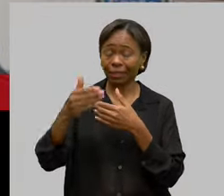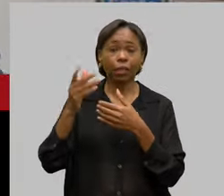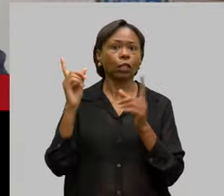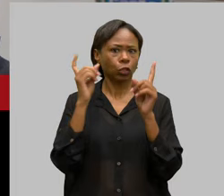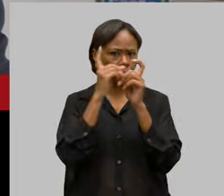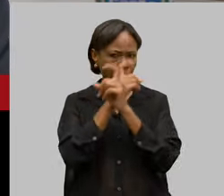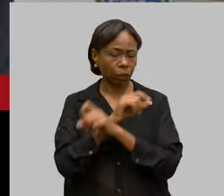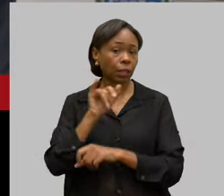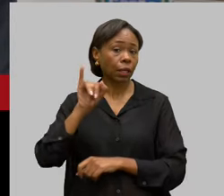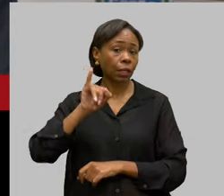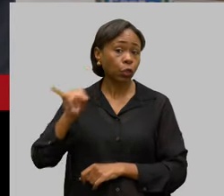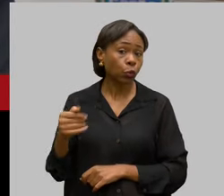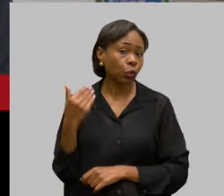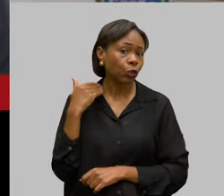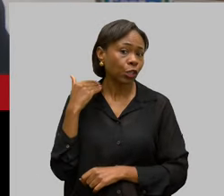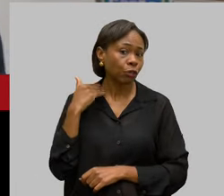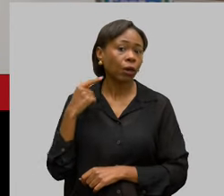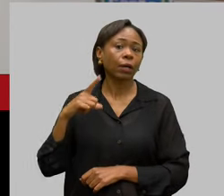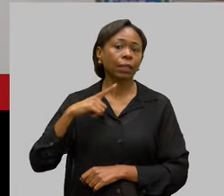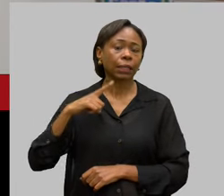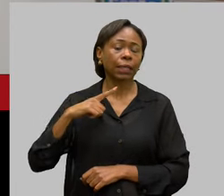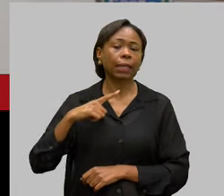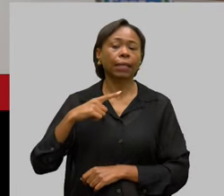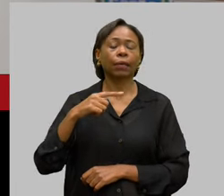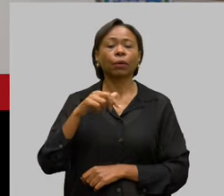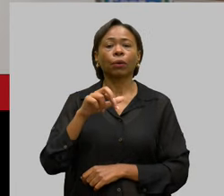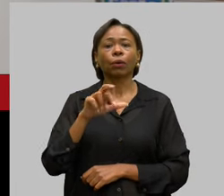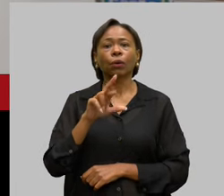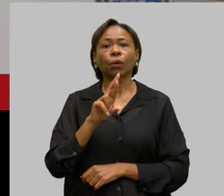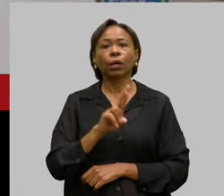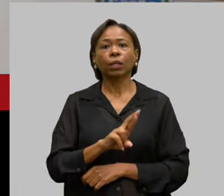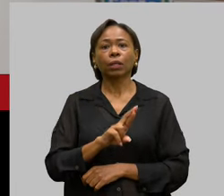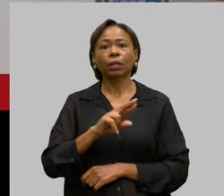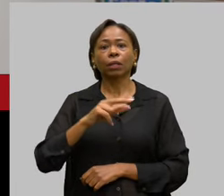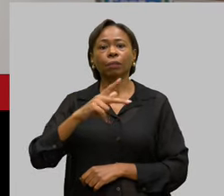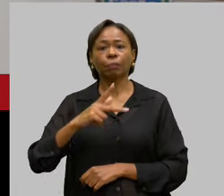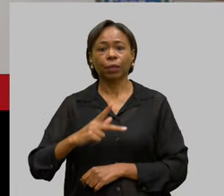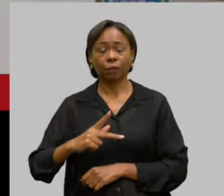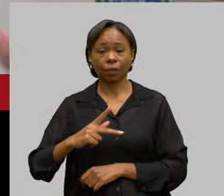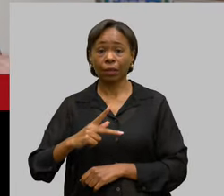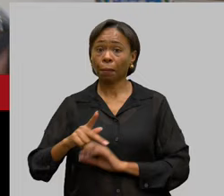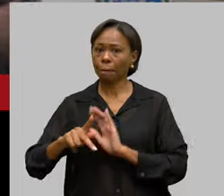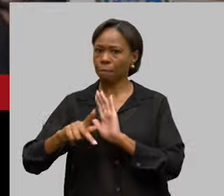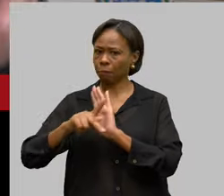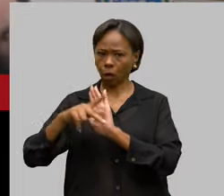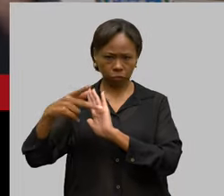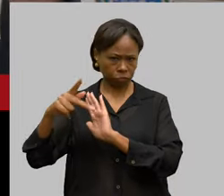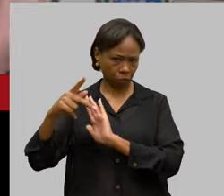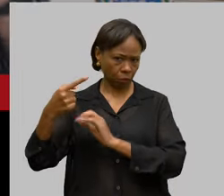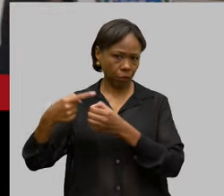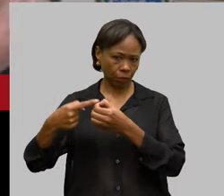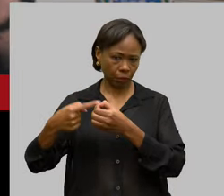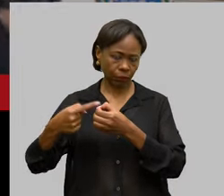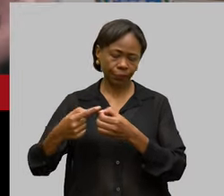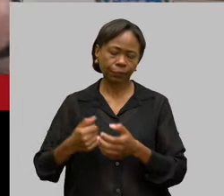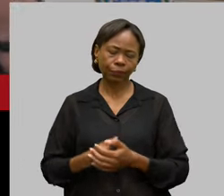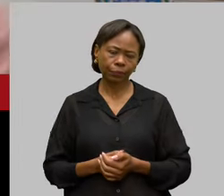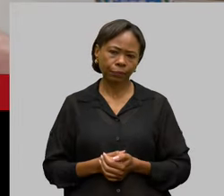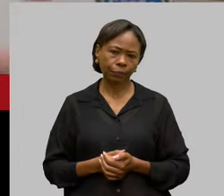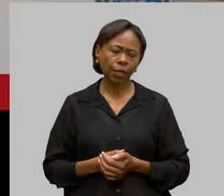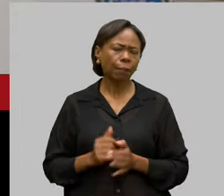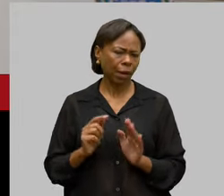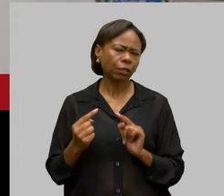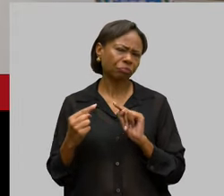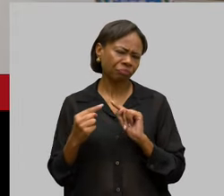de fora tem um regime próprio né de previdência lá na na cidade então a gente tem alguma relação né com